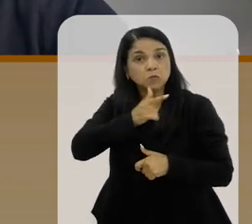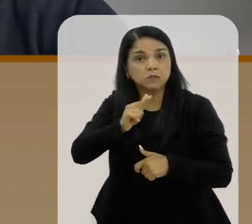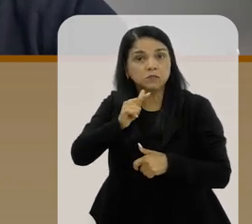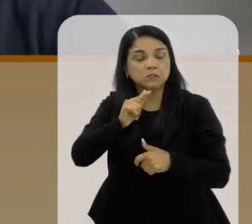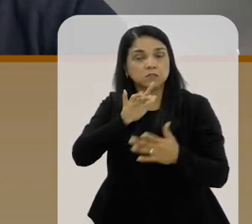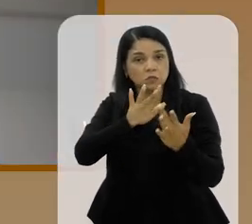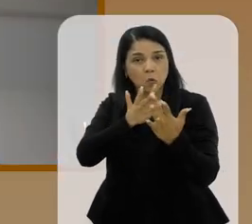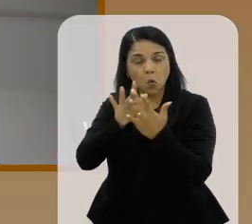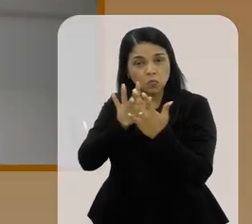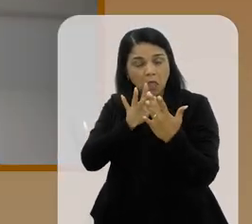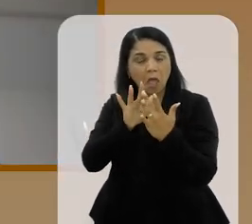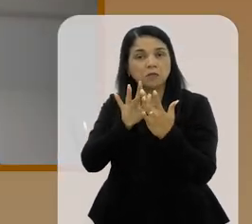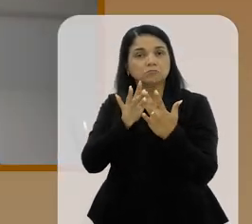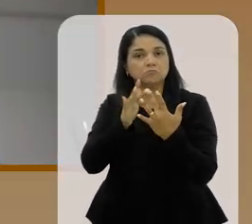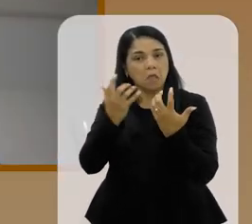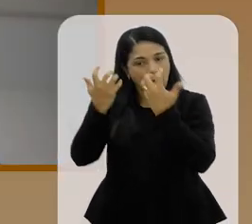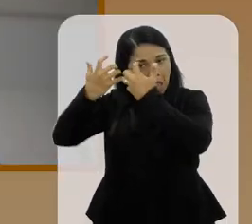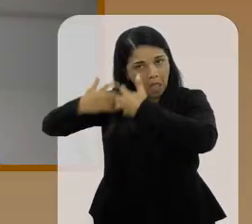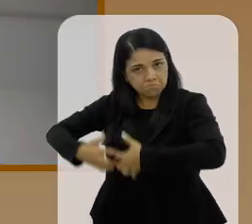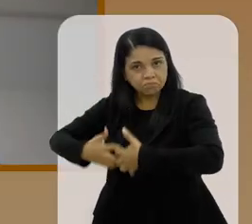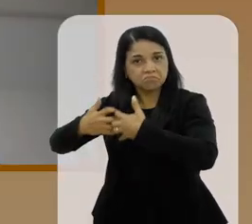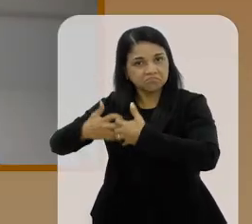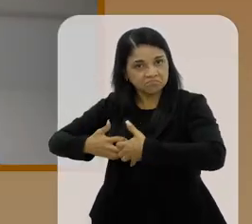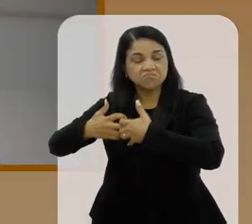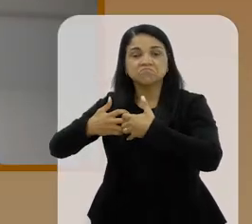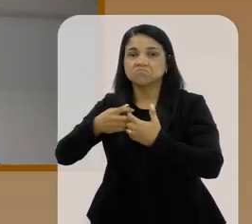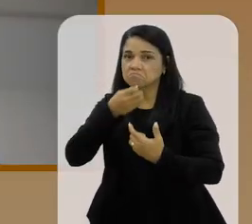coisas. E me habituei bem com.